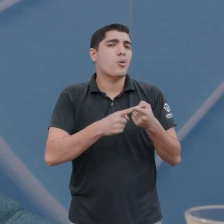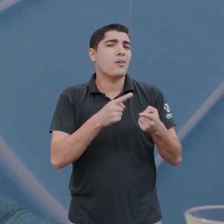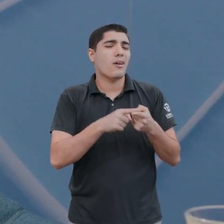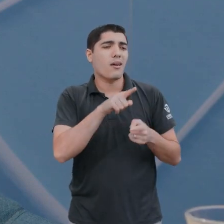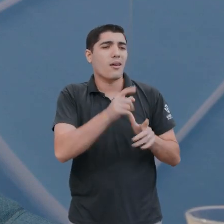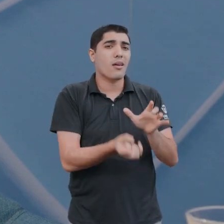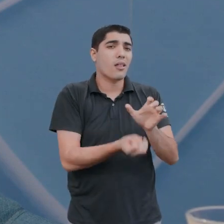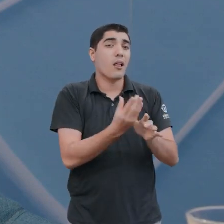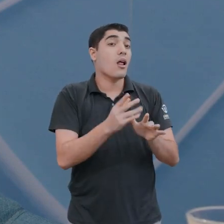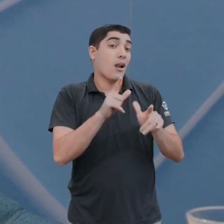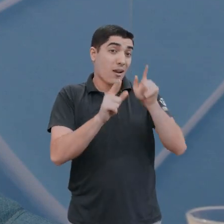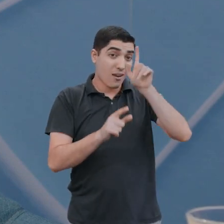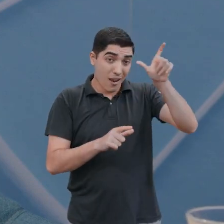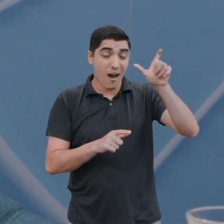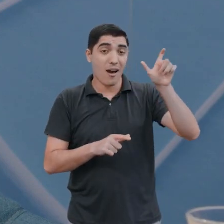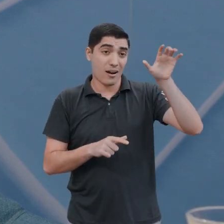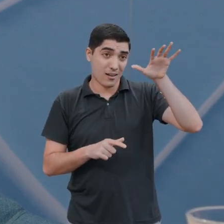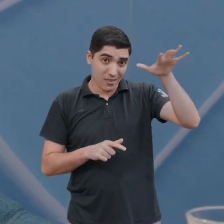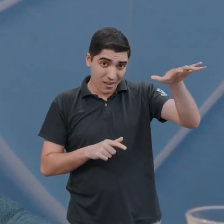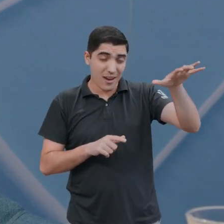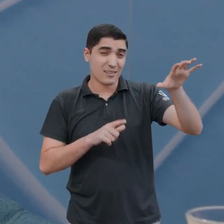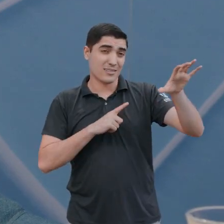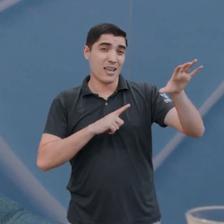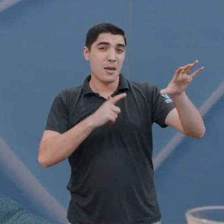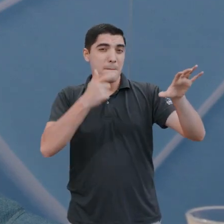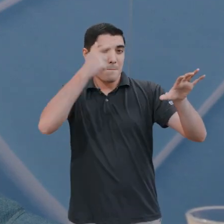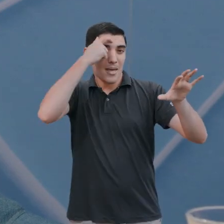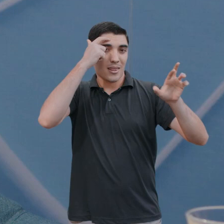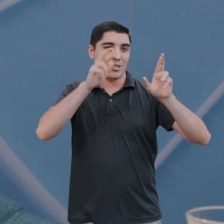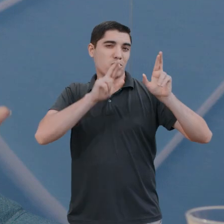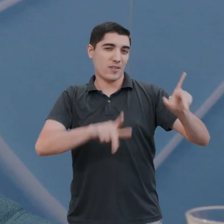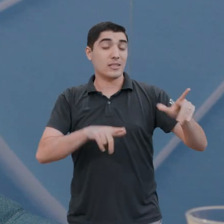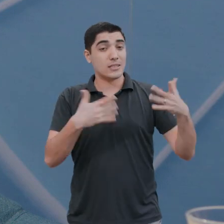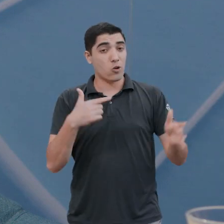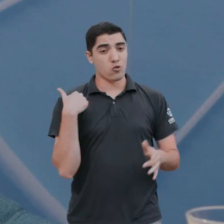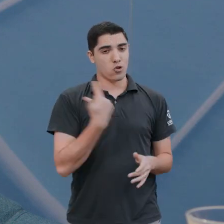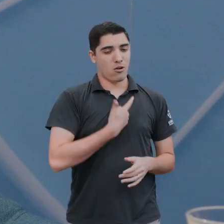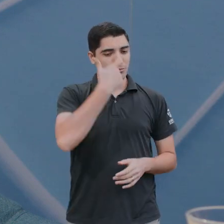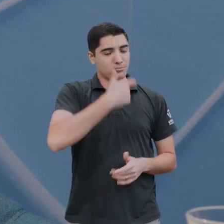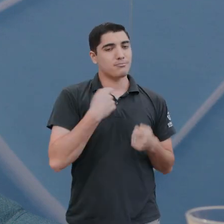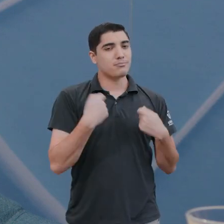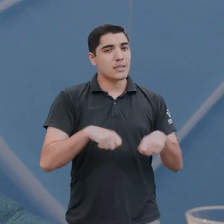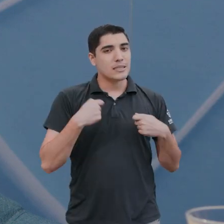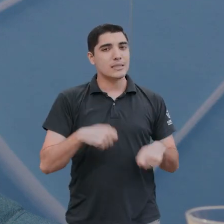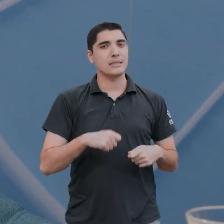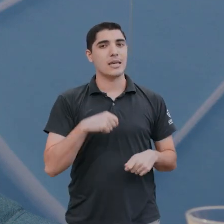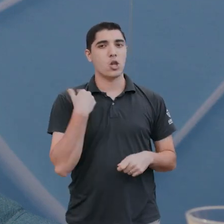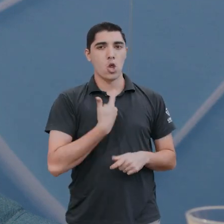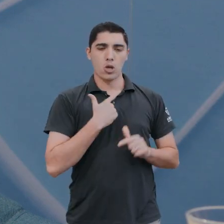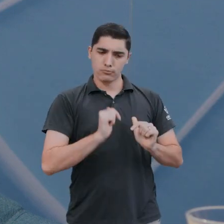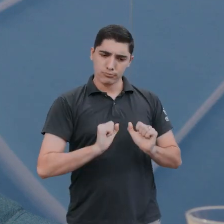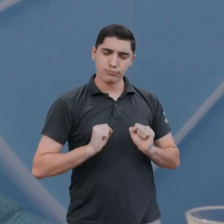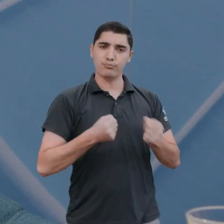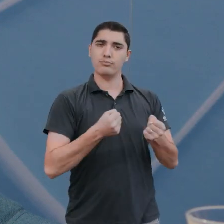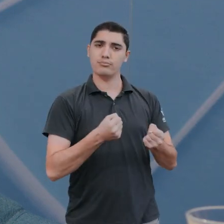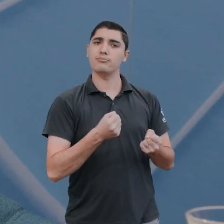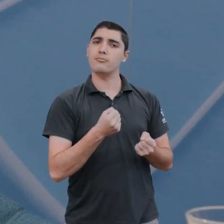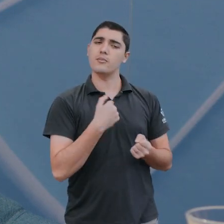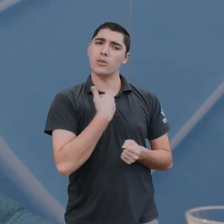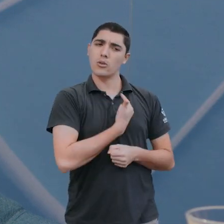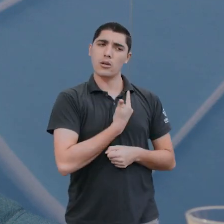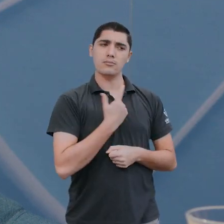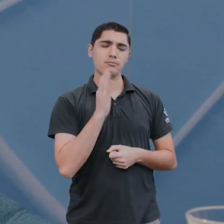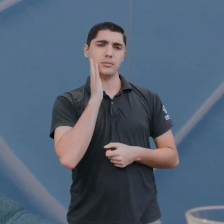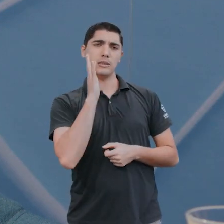onde que vem isso, tem um tipo de mentalidade que é diferente da nossa. Então, cabe a nós mesmos se posicionar quanto a isso e começar a